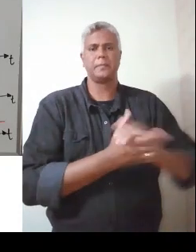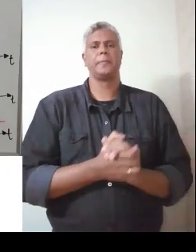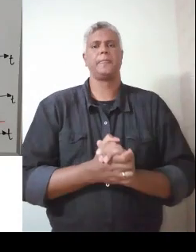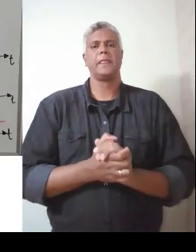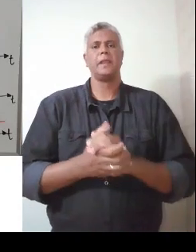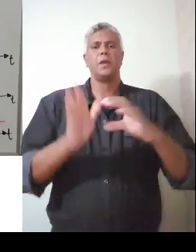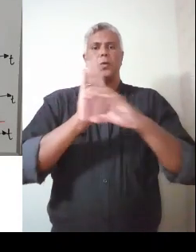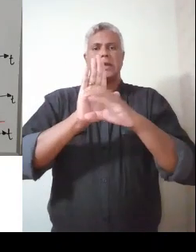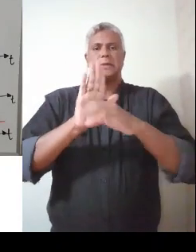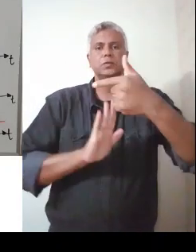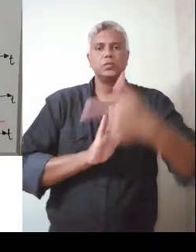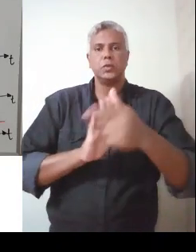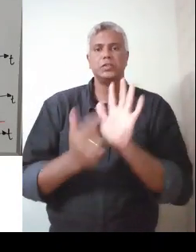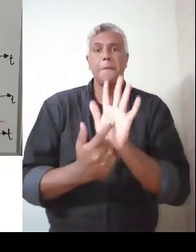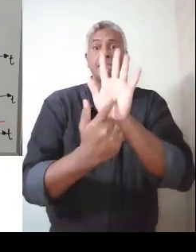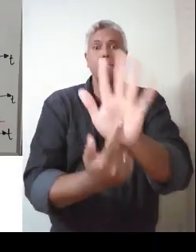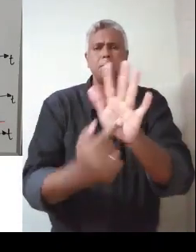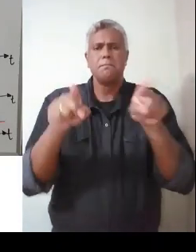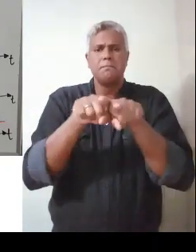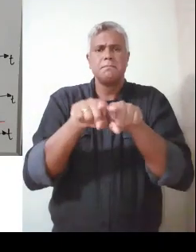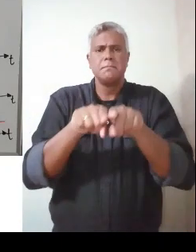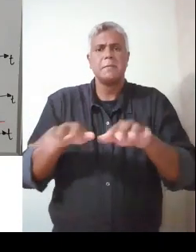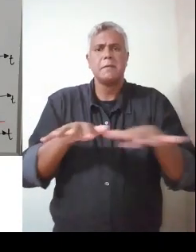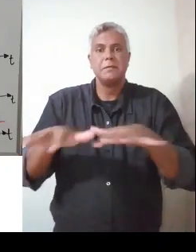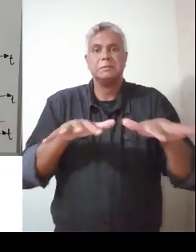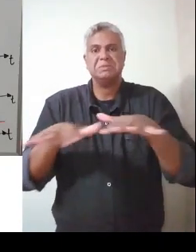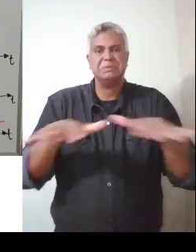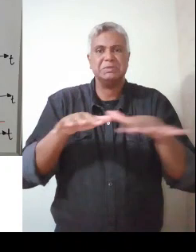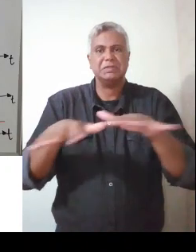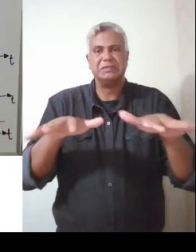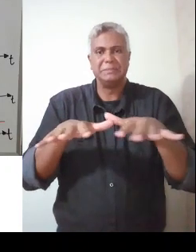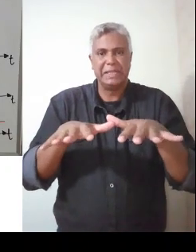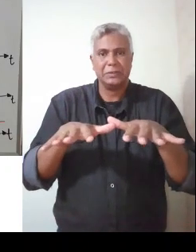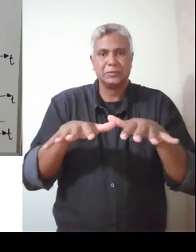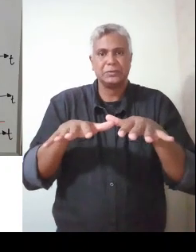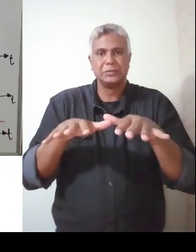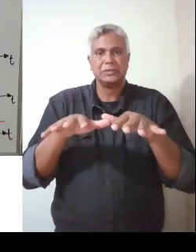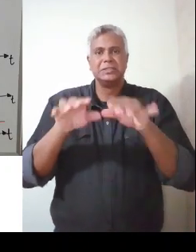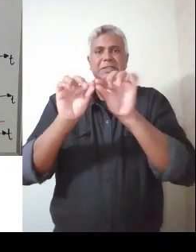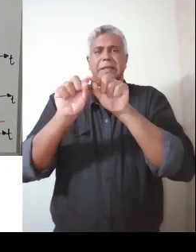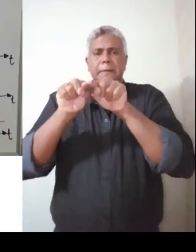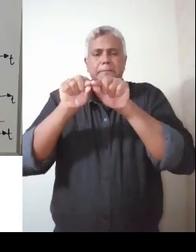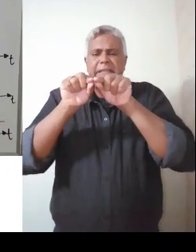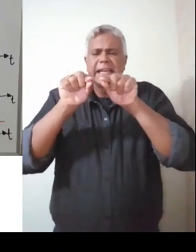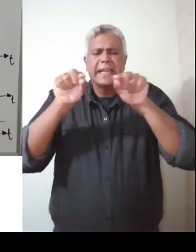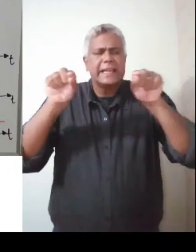o capítulo 2 também trata do chamado movimento retilíneo uniforme, conhecido